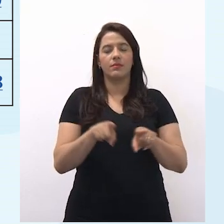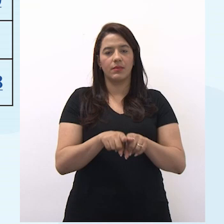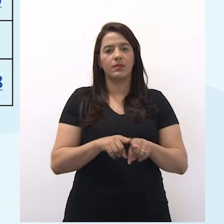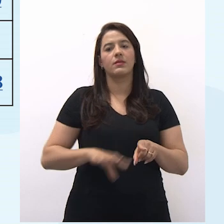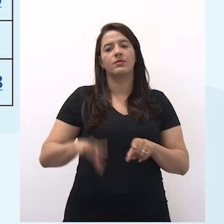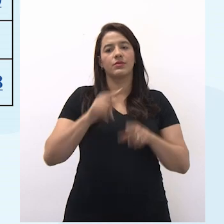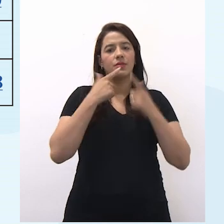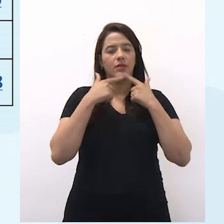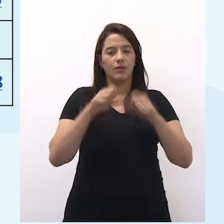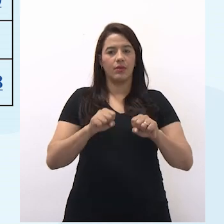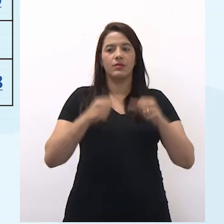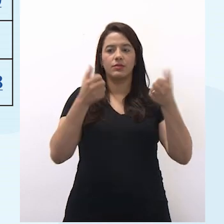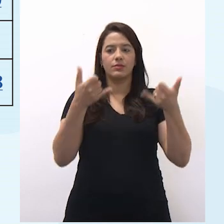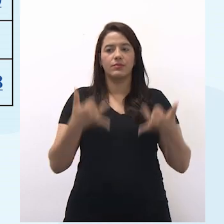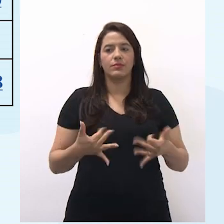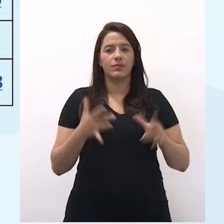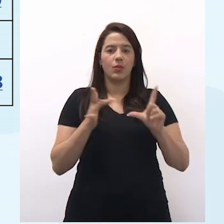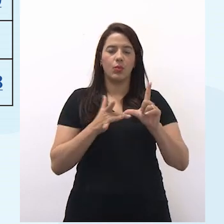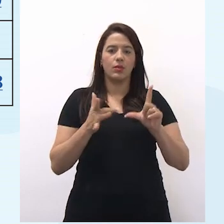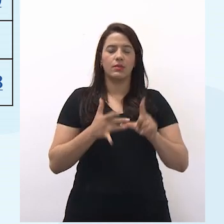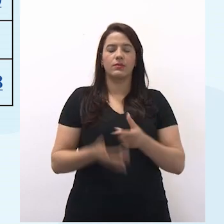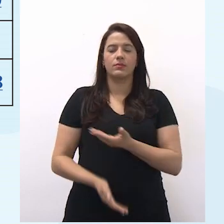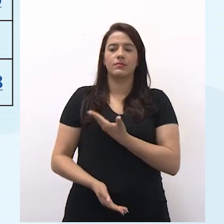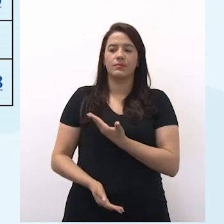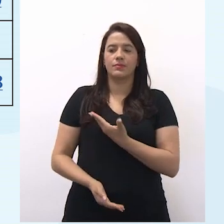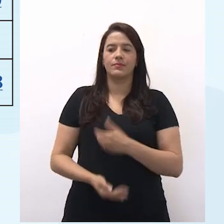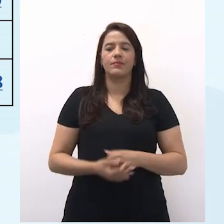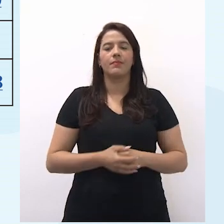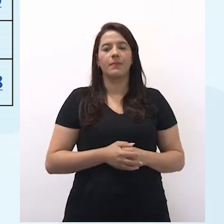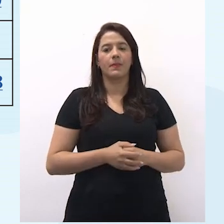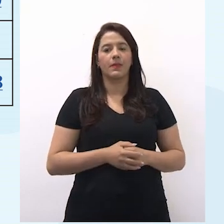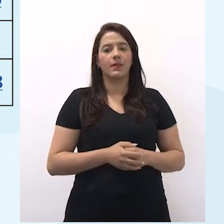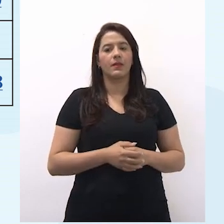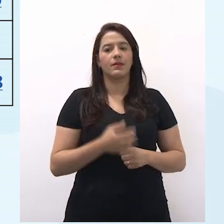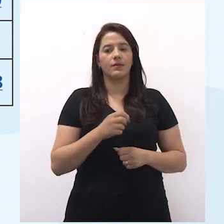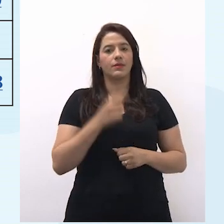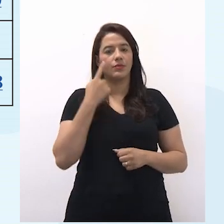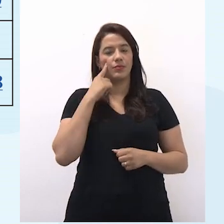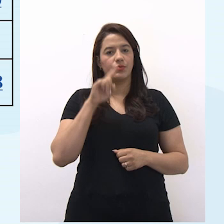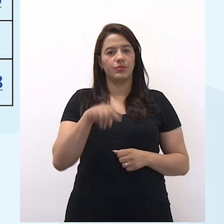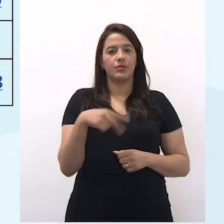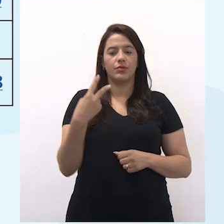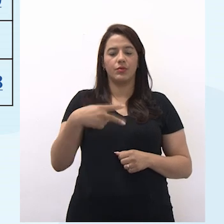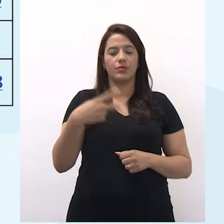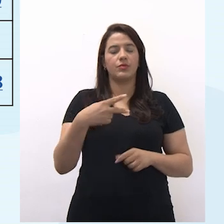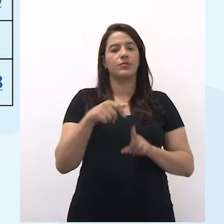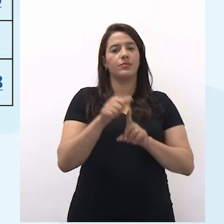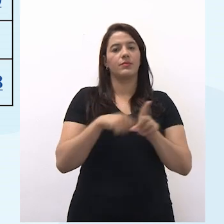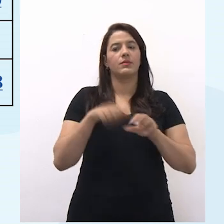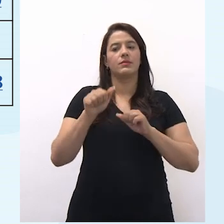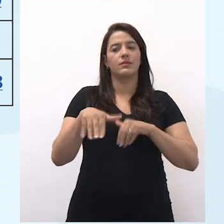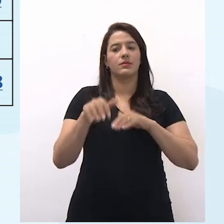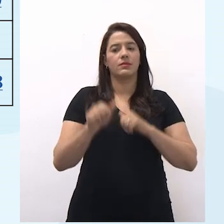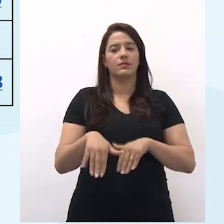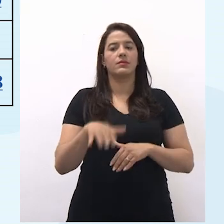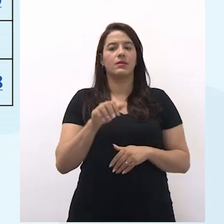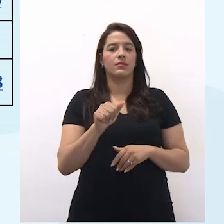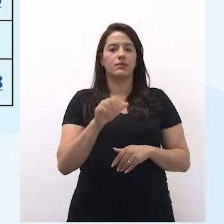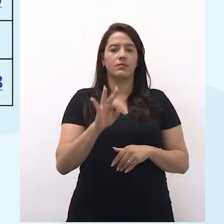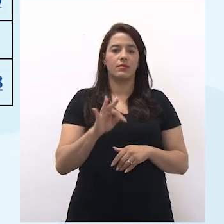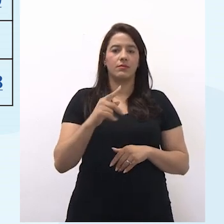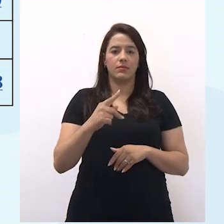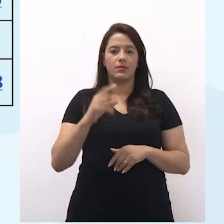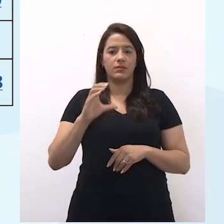falando sobre o tema, e nós temos o link aí. No dia 2 de setembro, no ATPC de